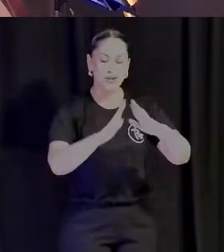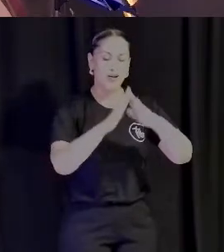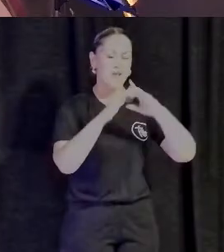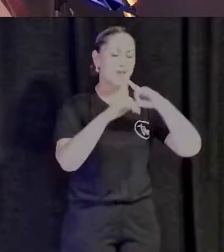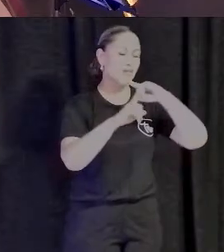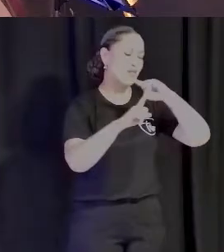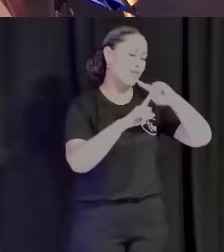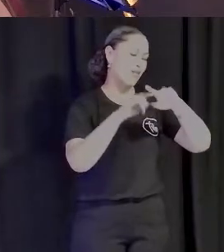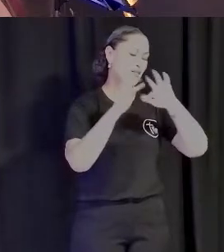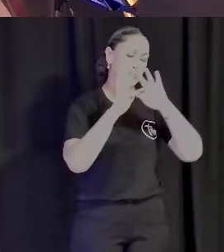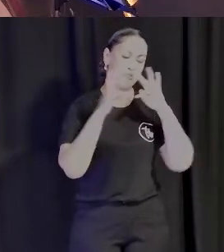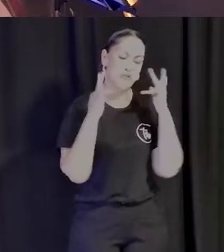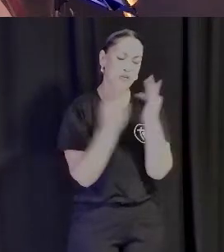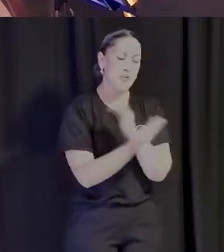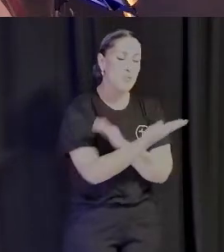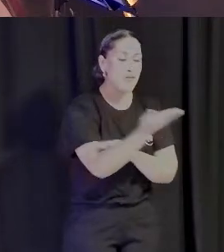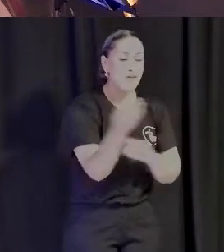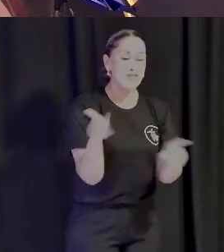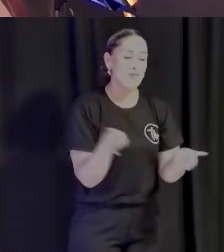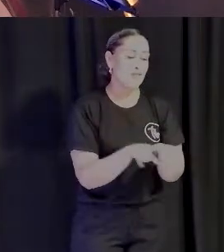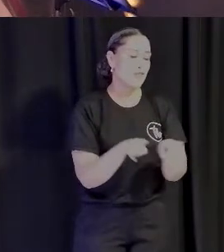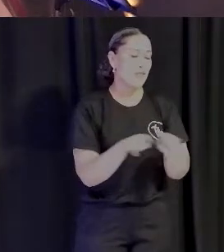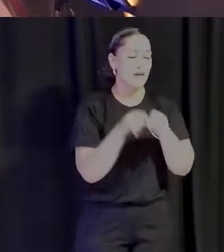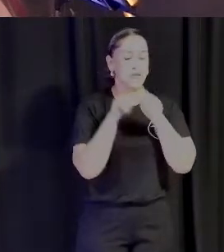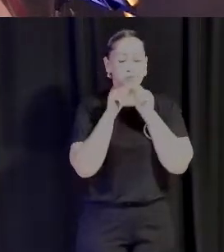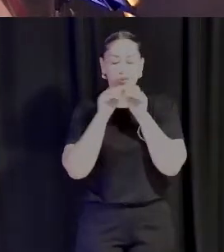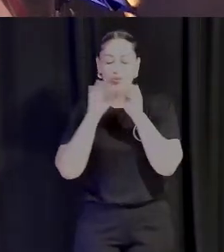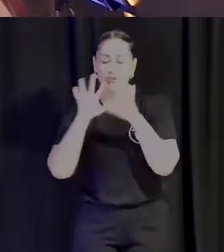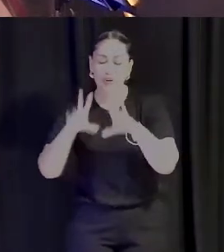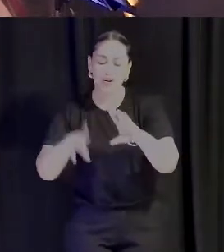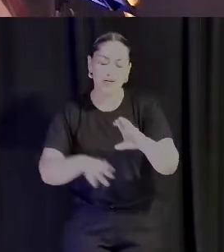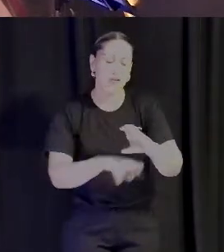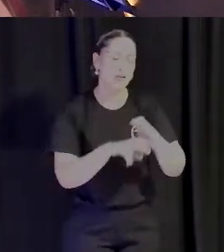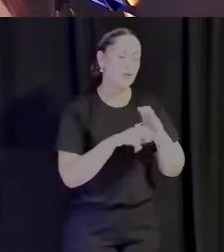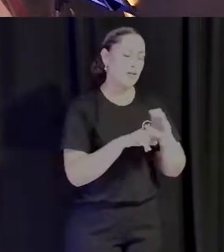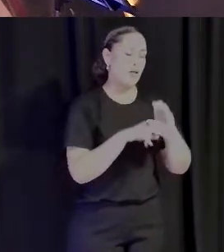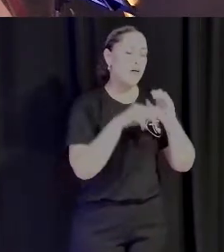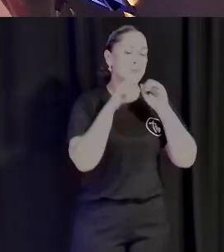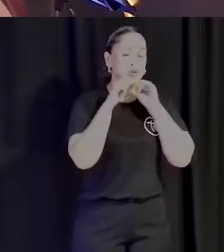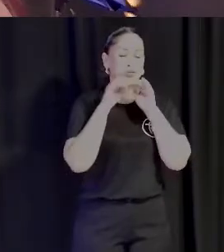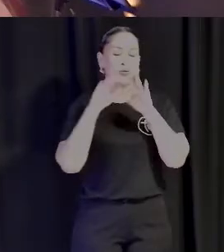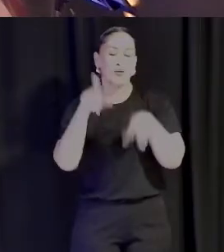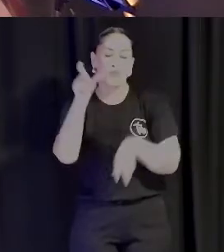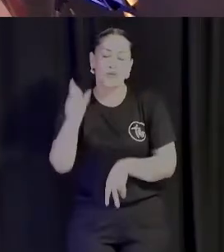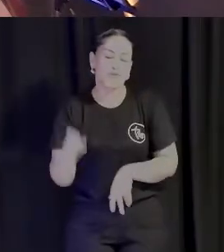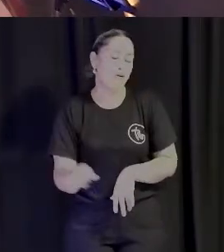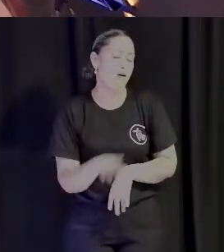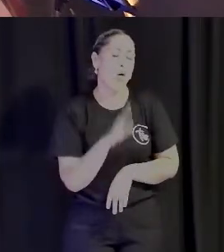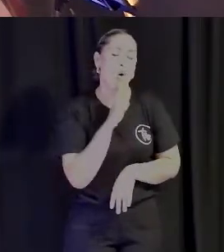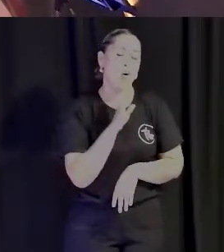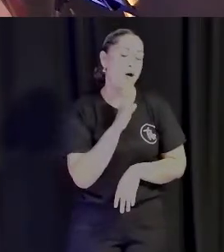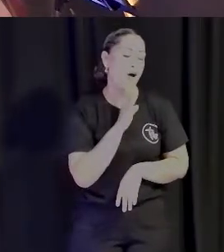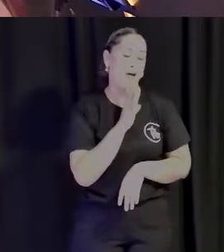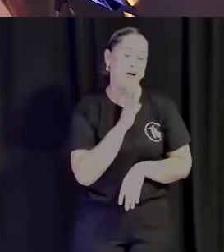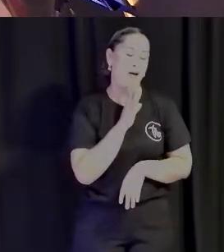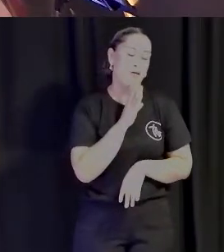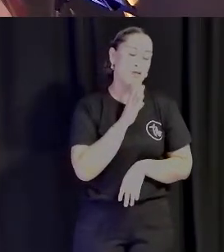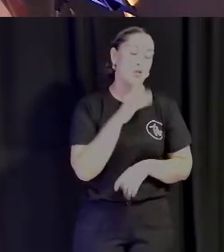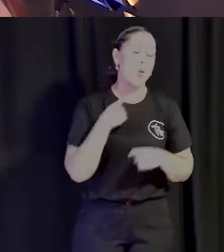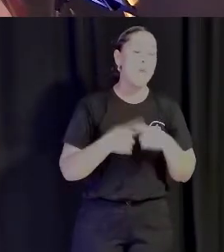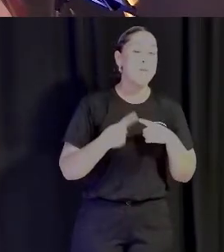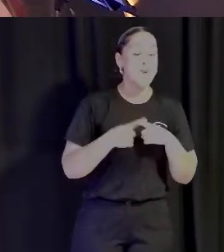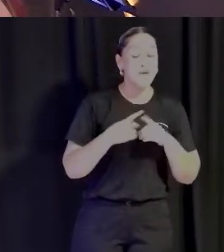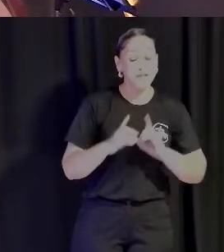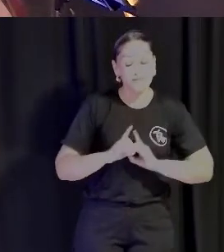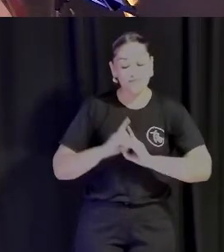famílias, abençoamos os nossos irmãos, abençoamos pessoas que nós nem conhecemos direito. Porque